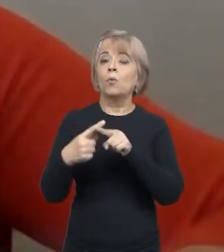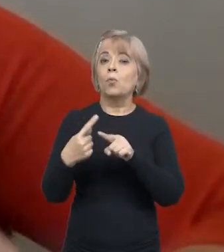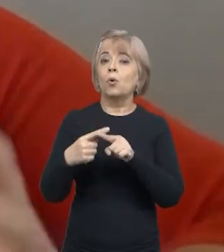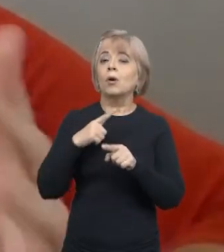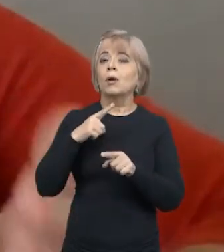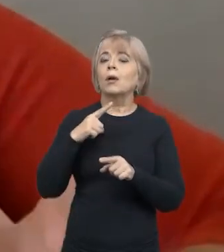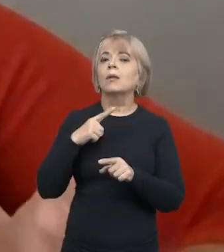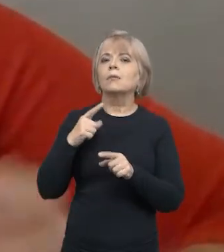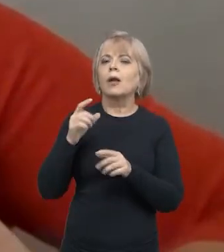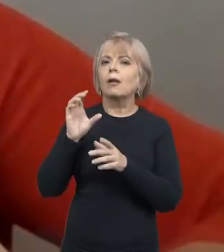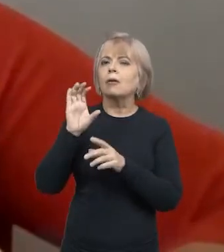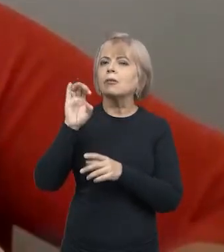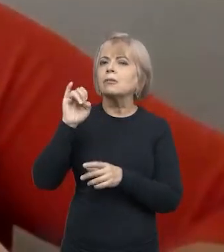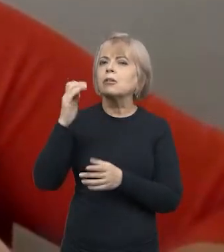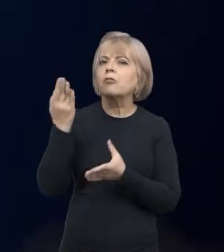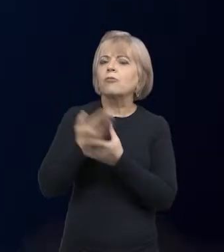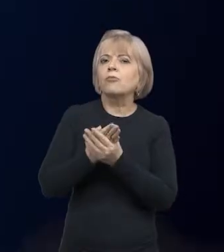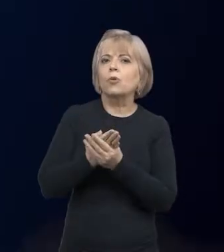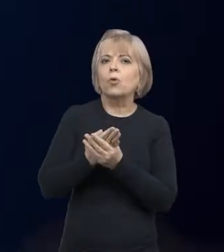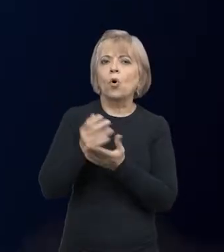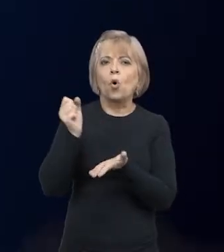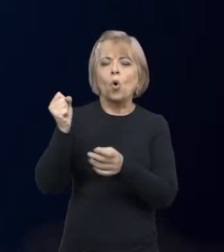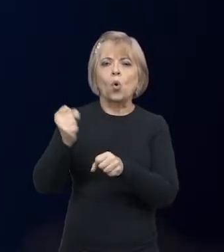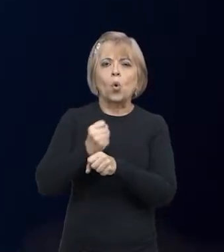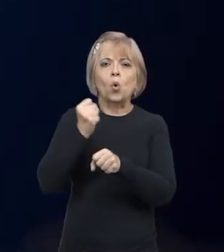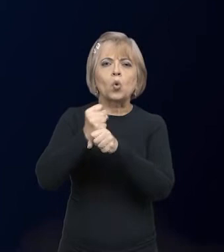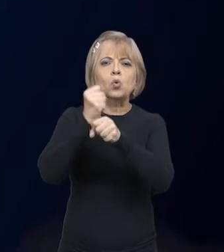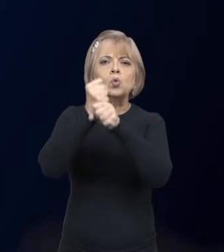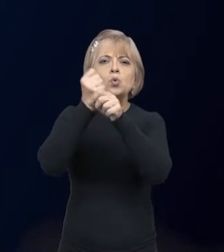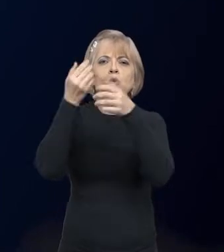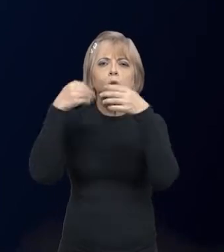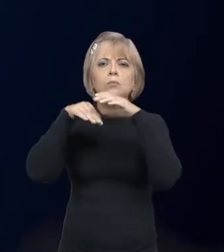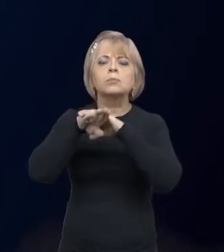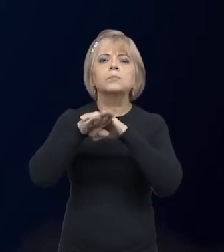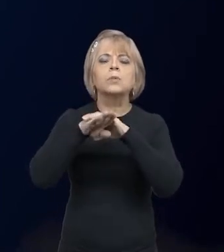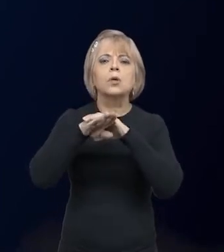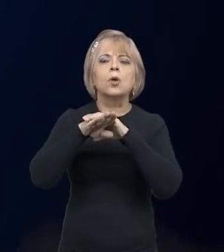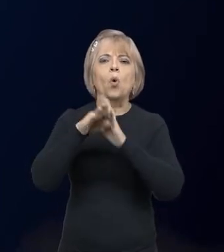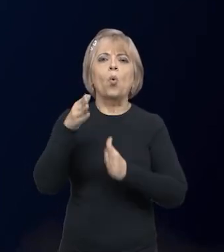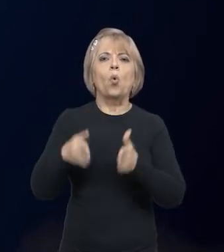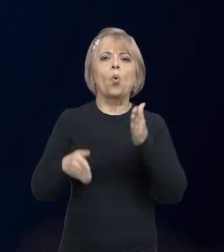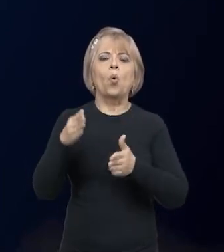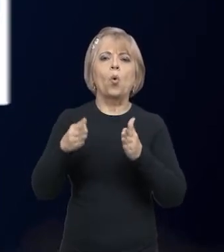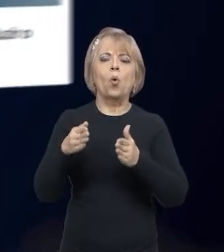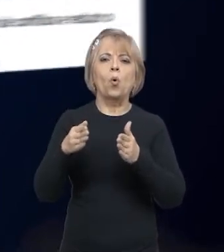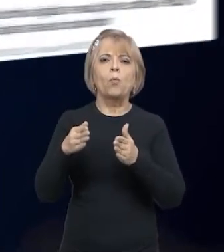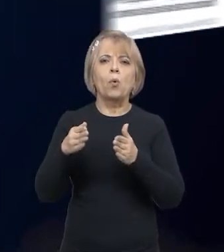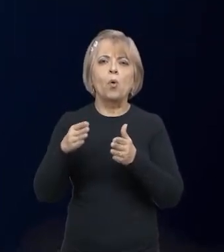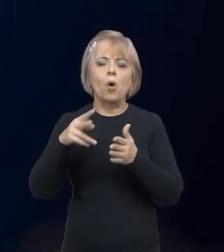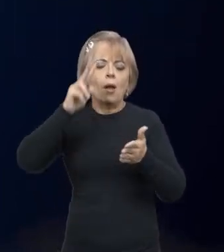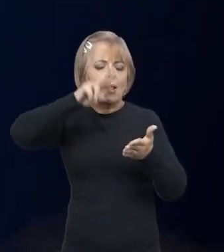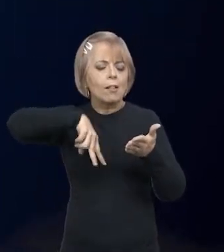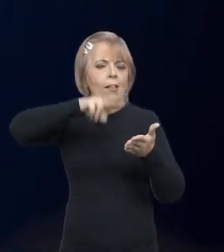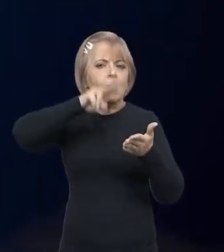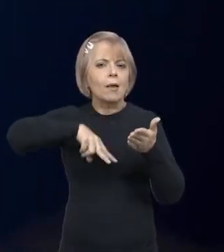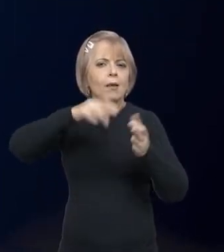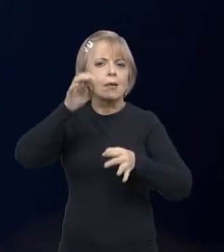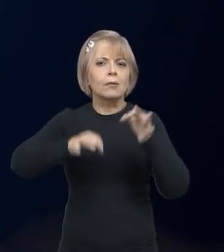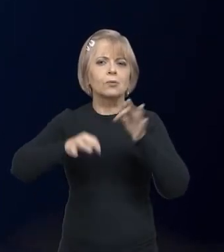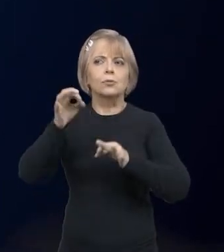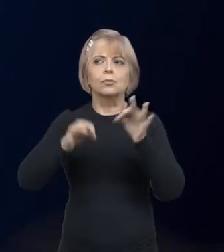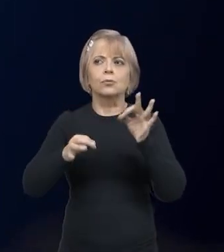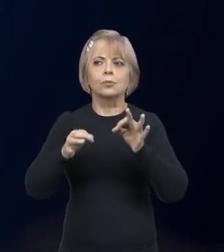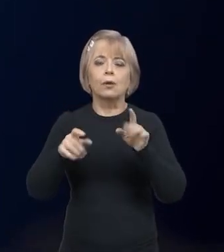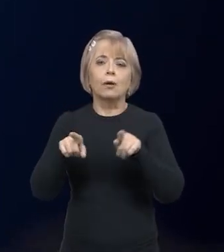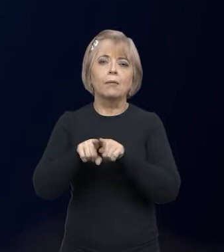de Justiça, construindo um robô cujo objetivo é ler as iniciais, ler as sentenças dos juizados